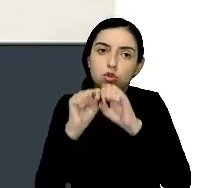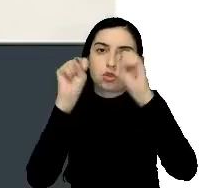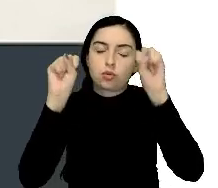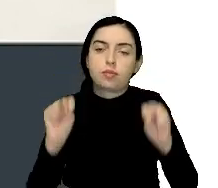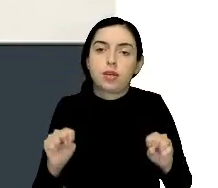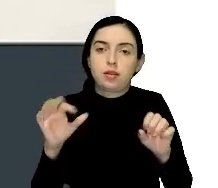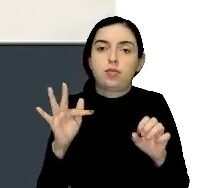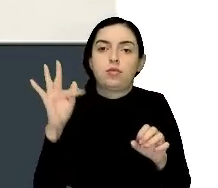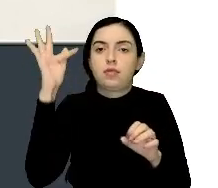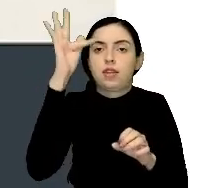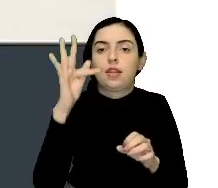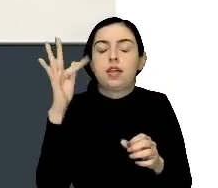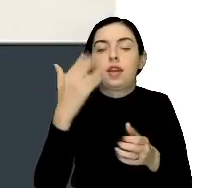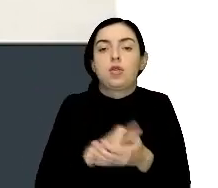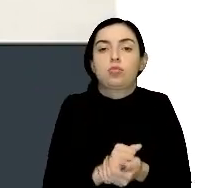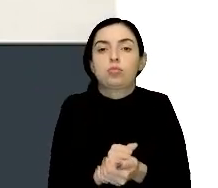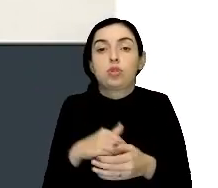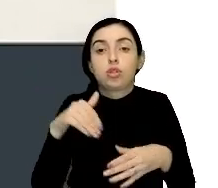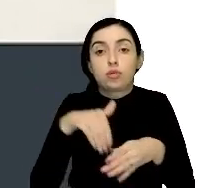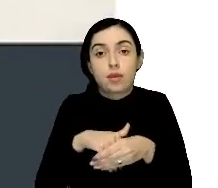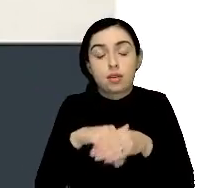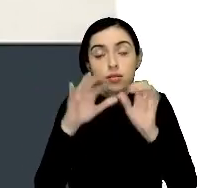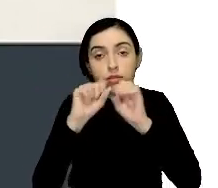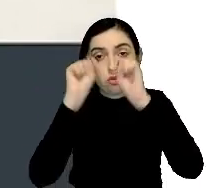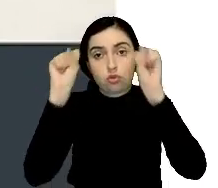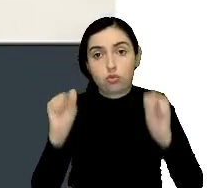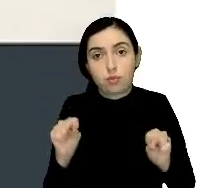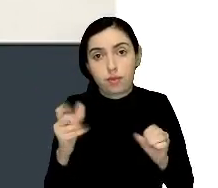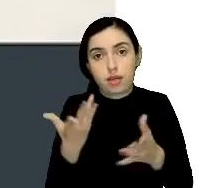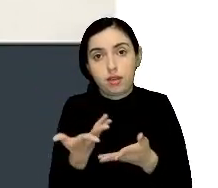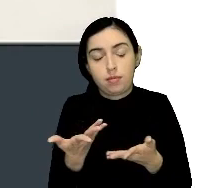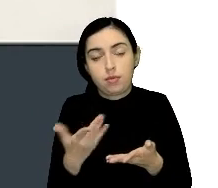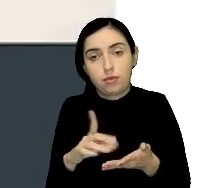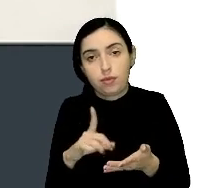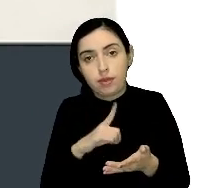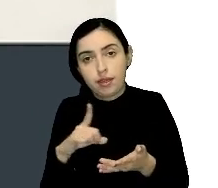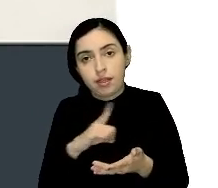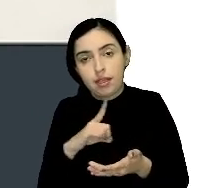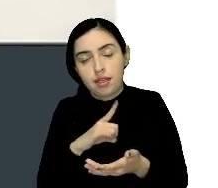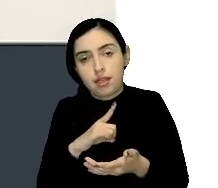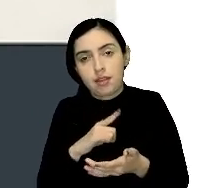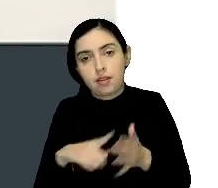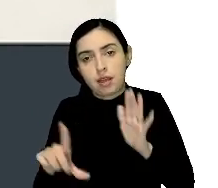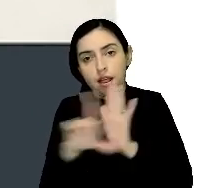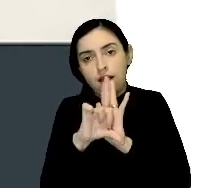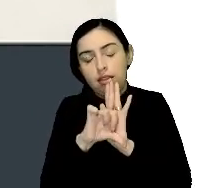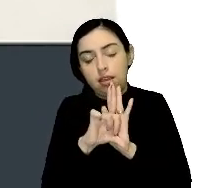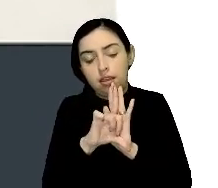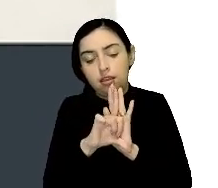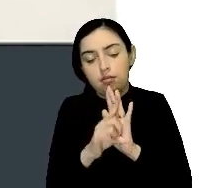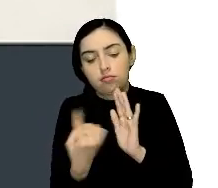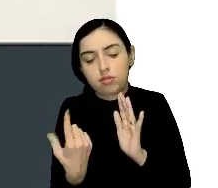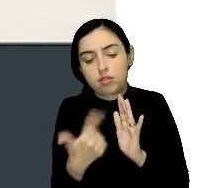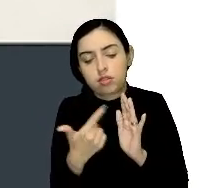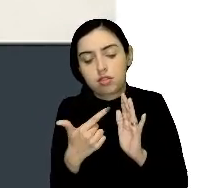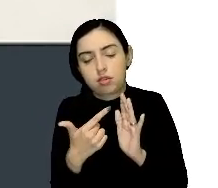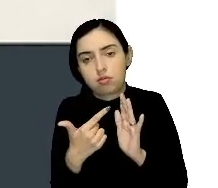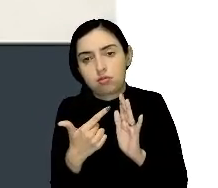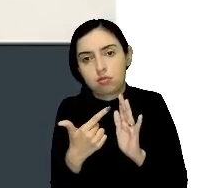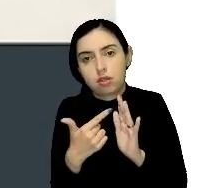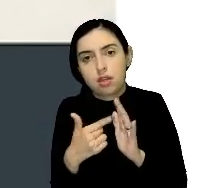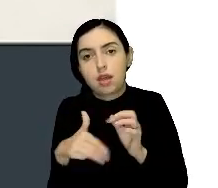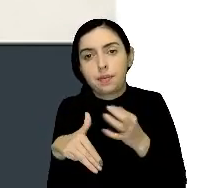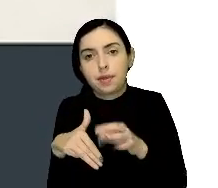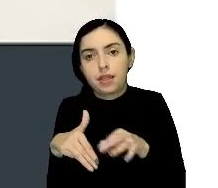Justiça, e nessa decisão do Superior Tribunal de Justiça, a lei aplicável, segundo a ministra, é a